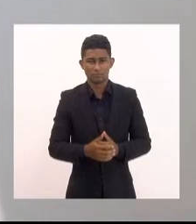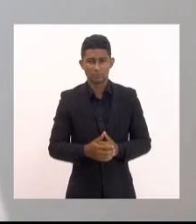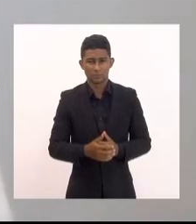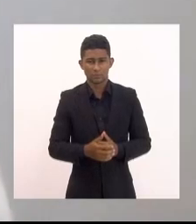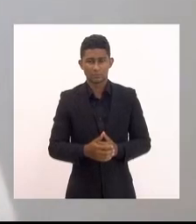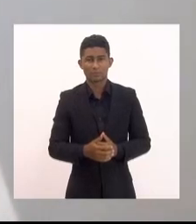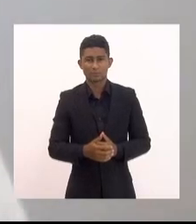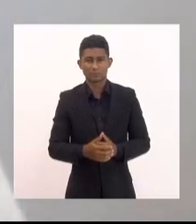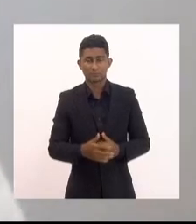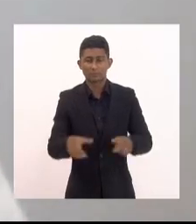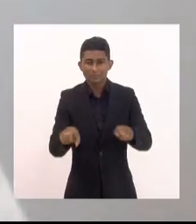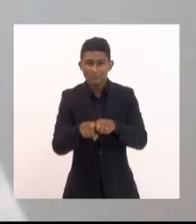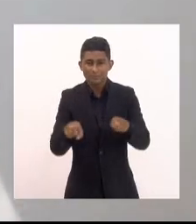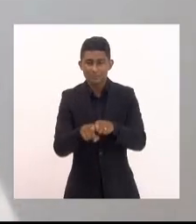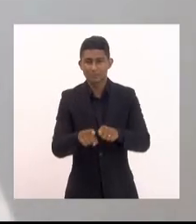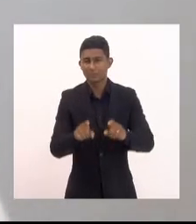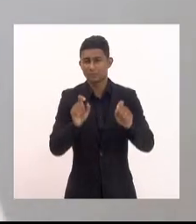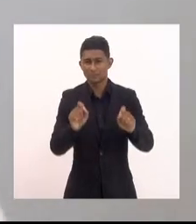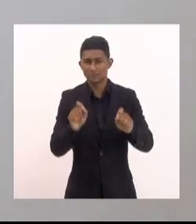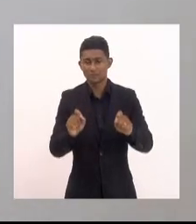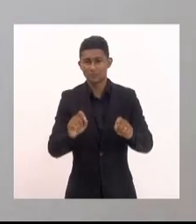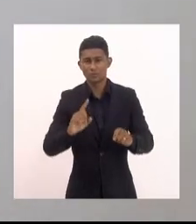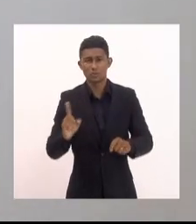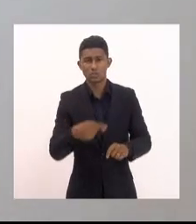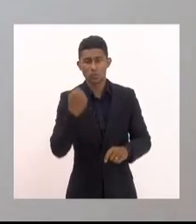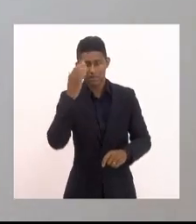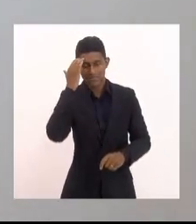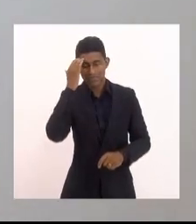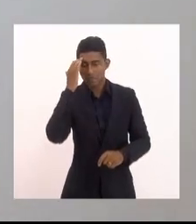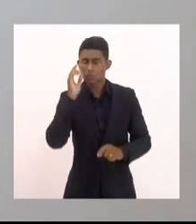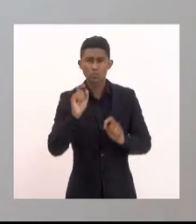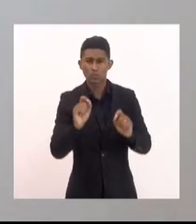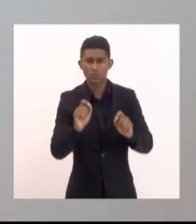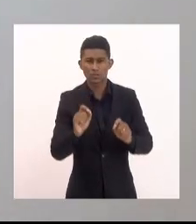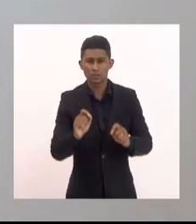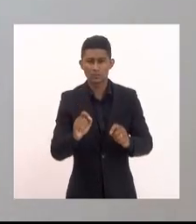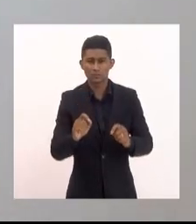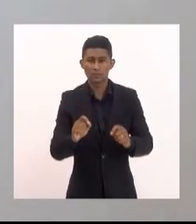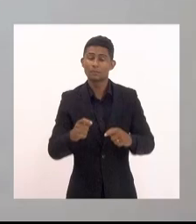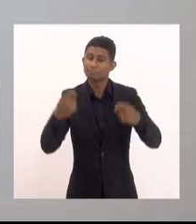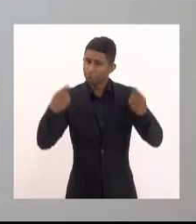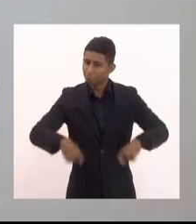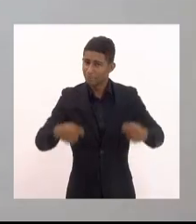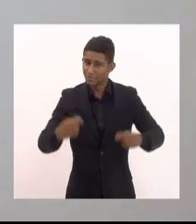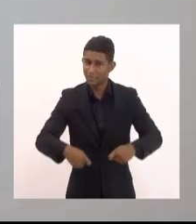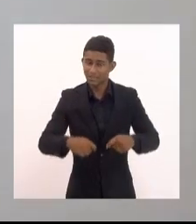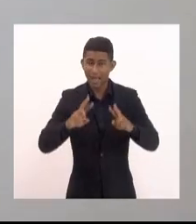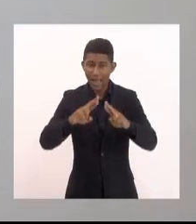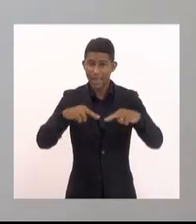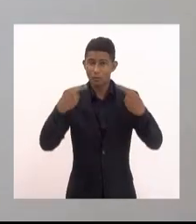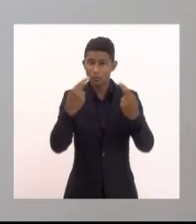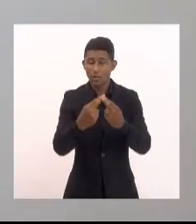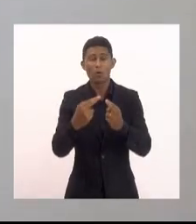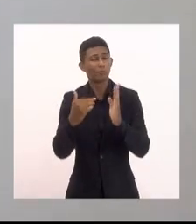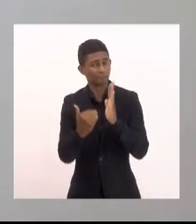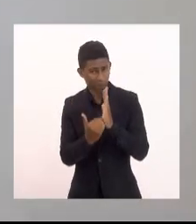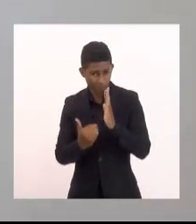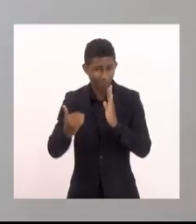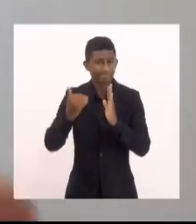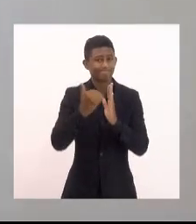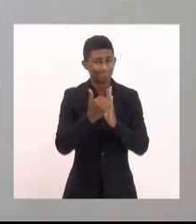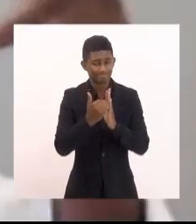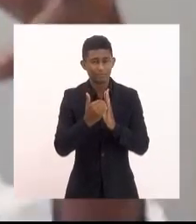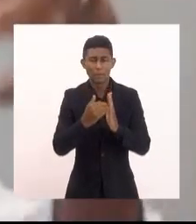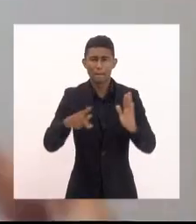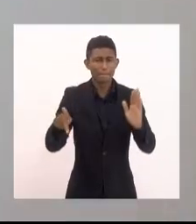uma solicitação, nós entendemos que deva existir ainda uma audiência pública, né,